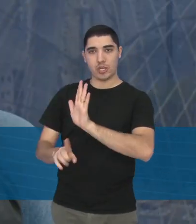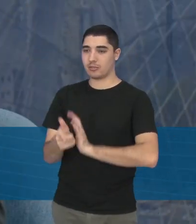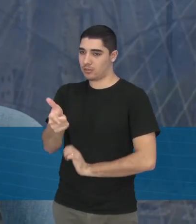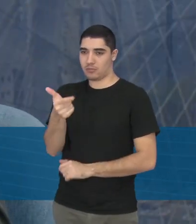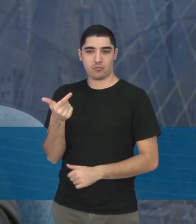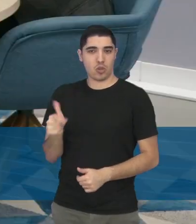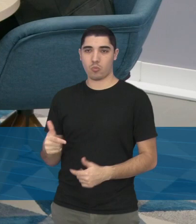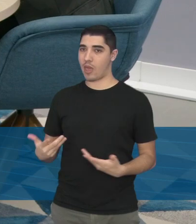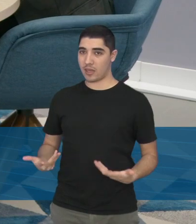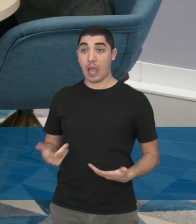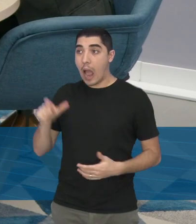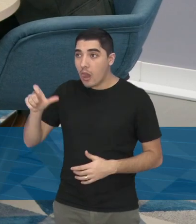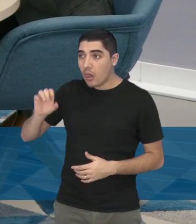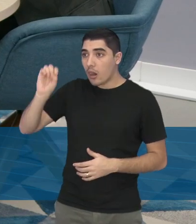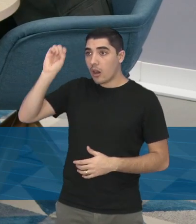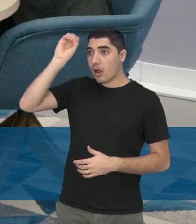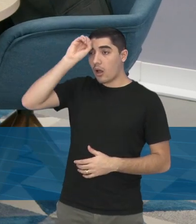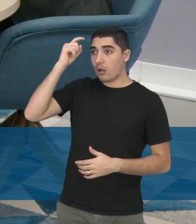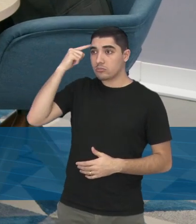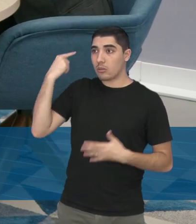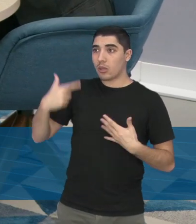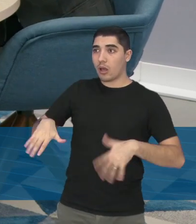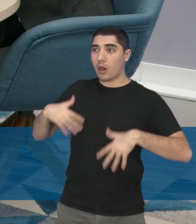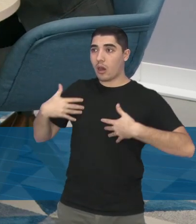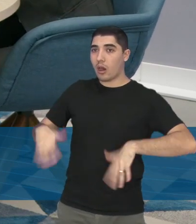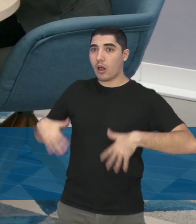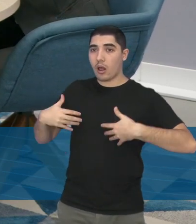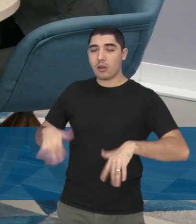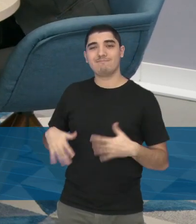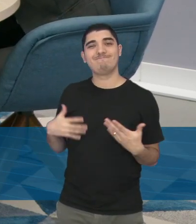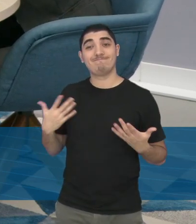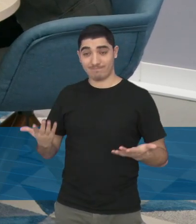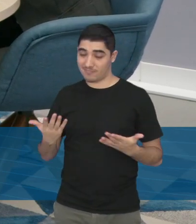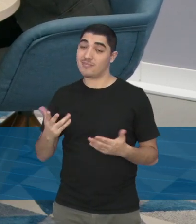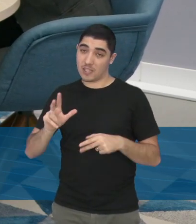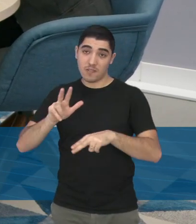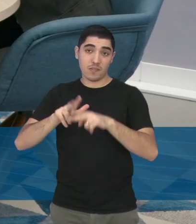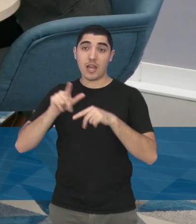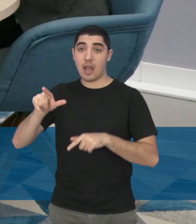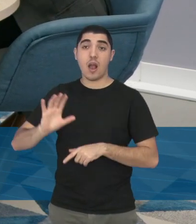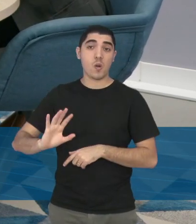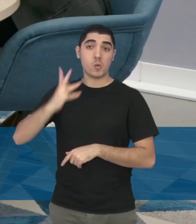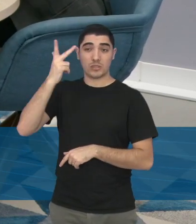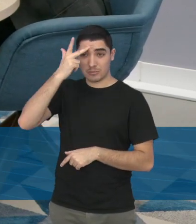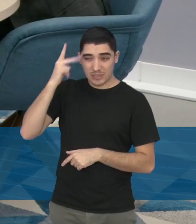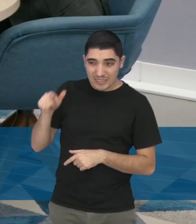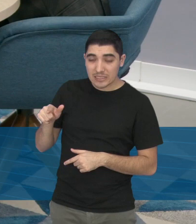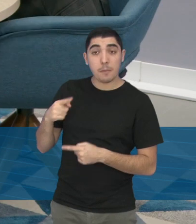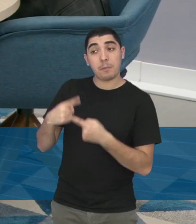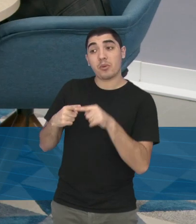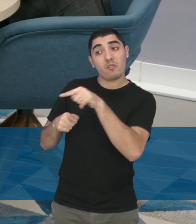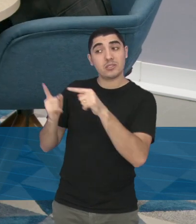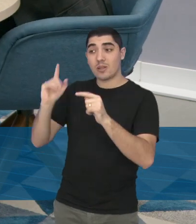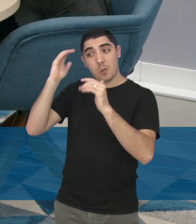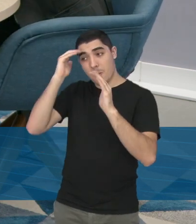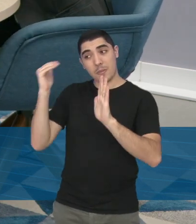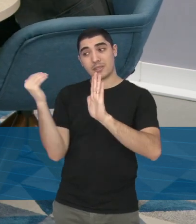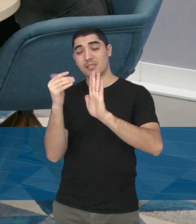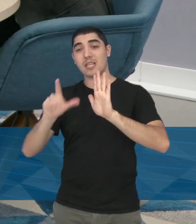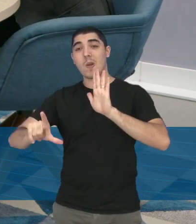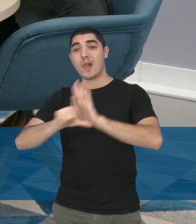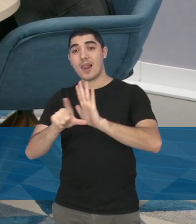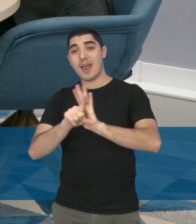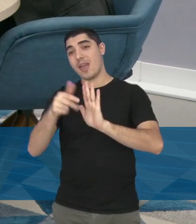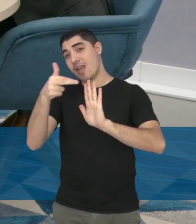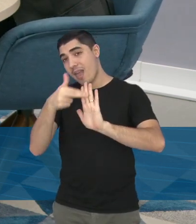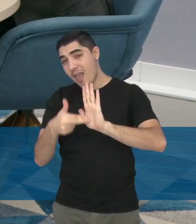ele algo que não vai ser exatamente daquela forma, e não vai ser exatamente daquela forma, por quê? Porque aquela forma não é tecnicamente a correta.